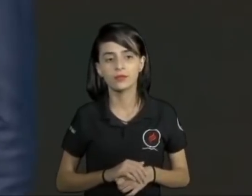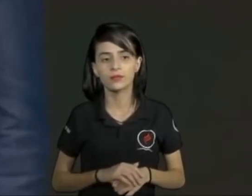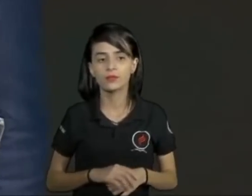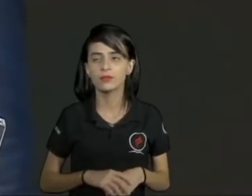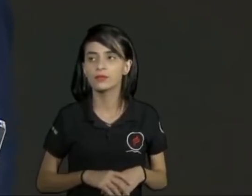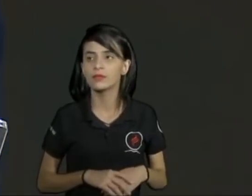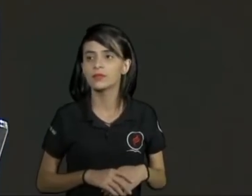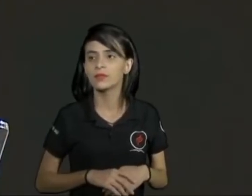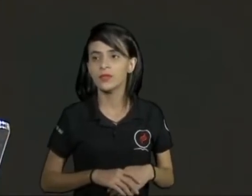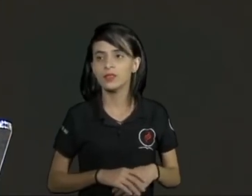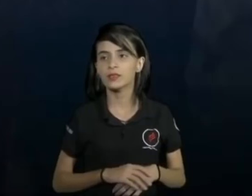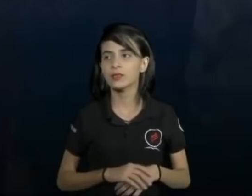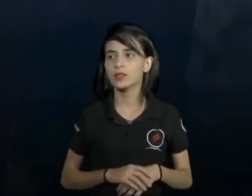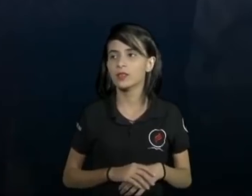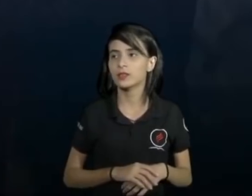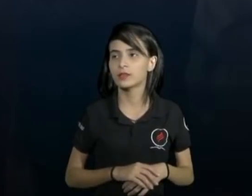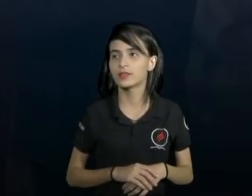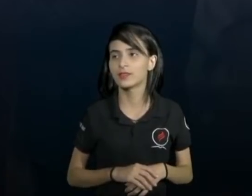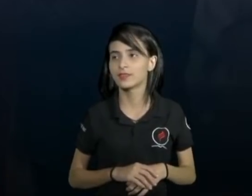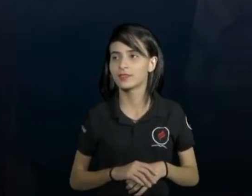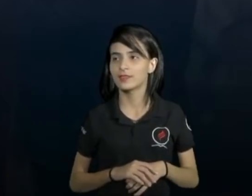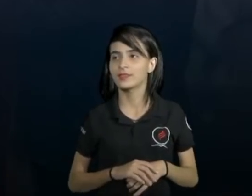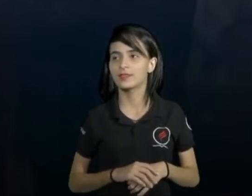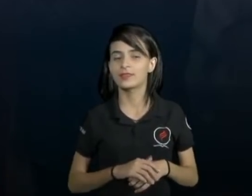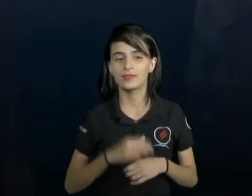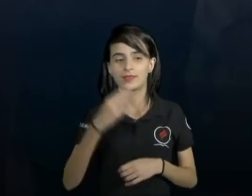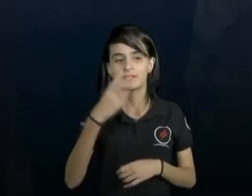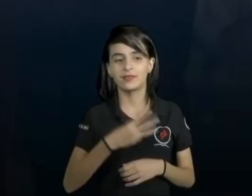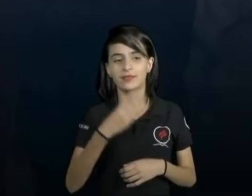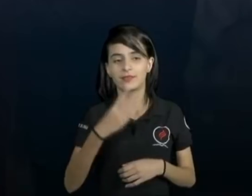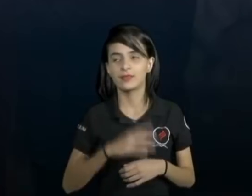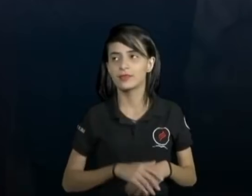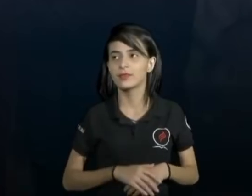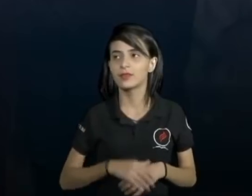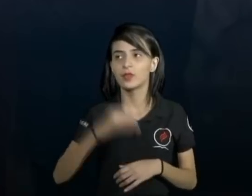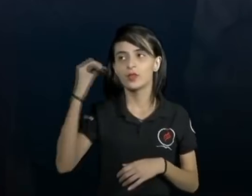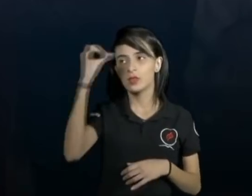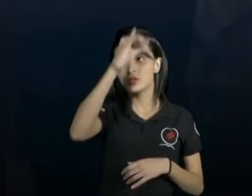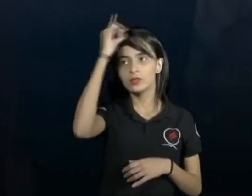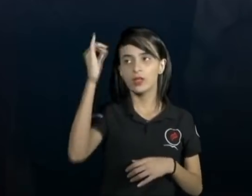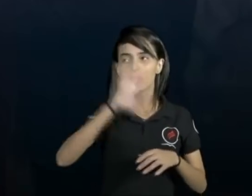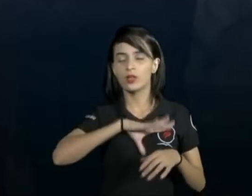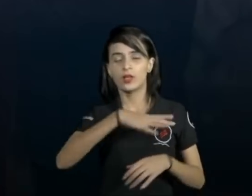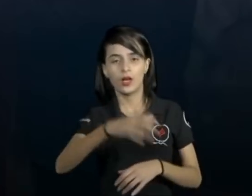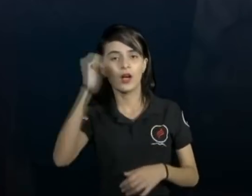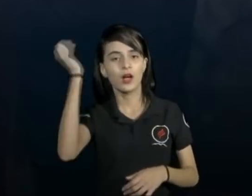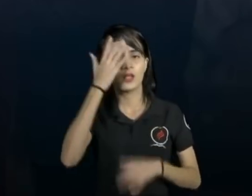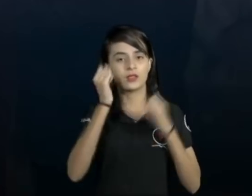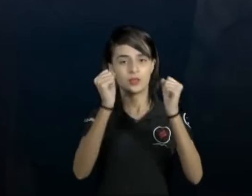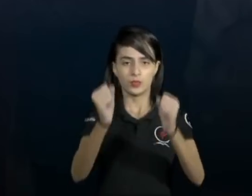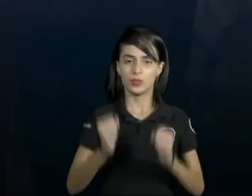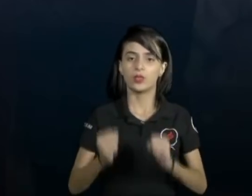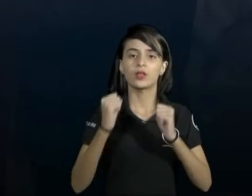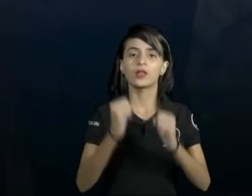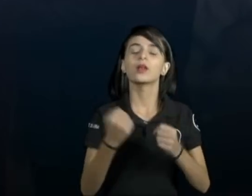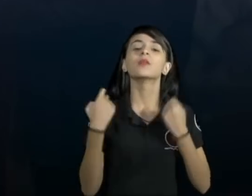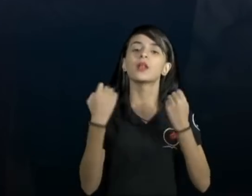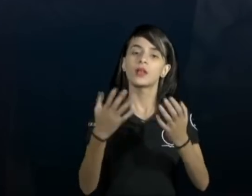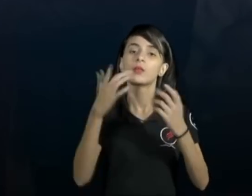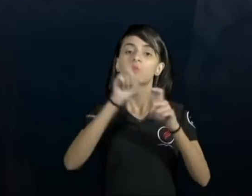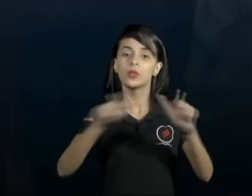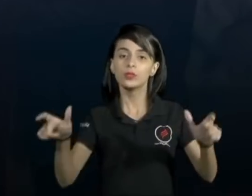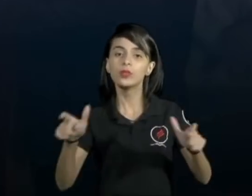e coloca outra aí por favor coloque trens uma unção de ousadia graça e poder para trazer